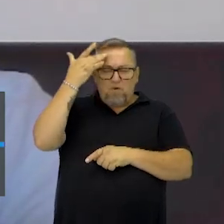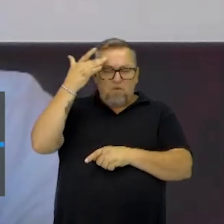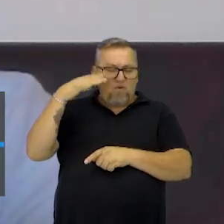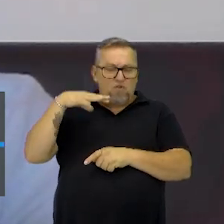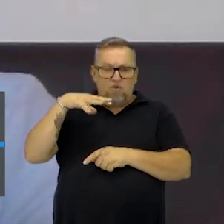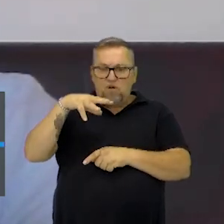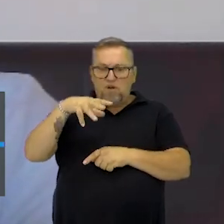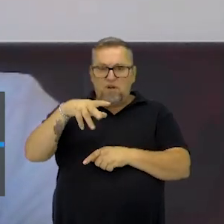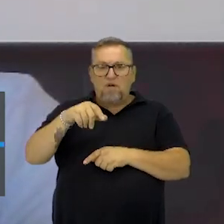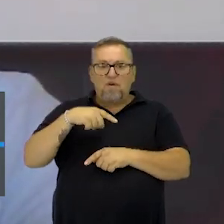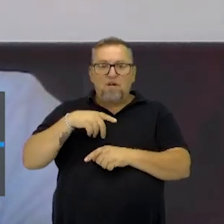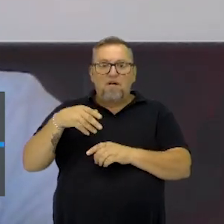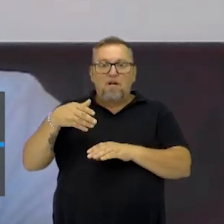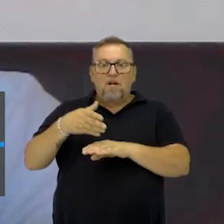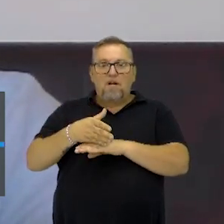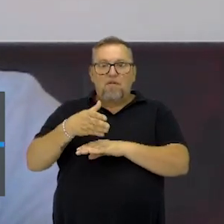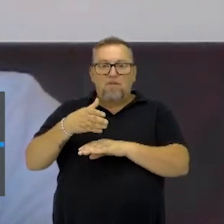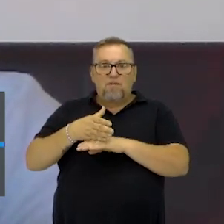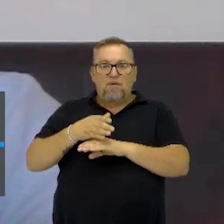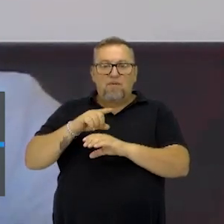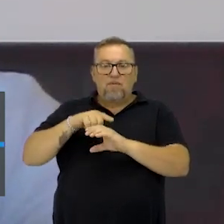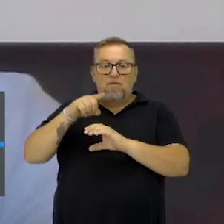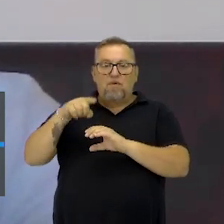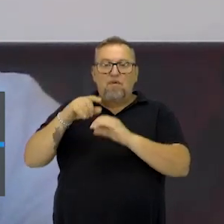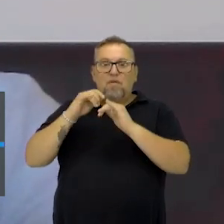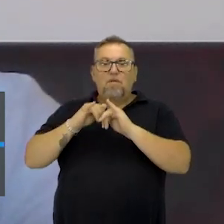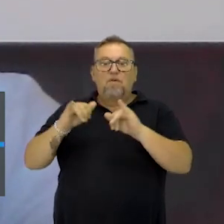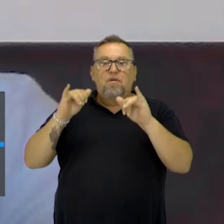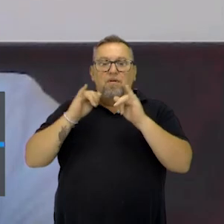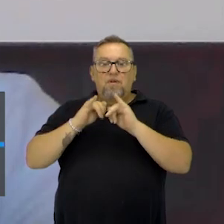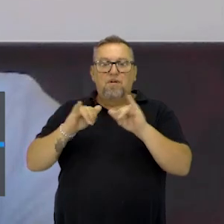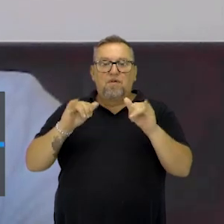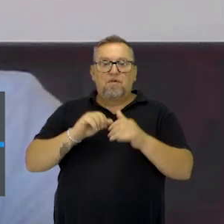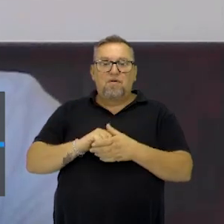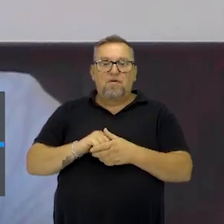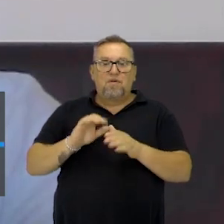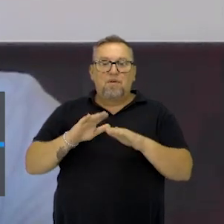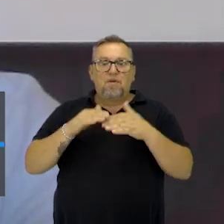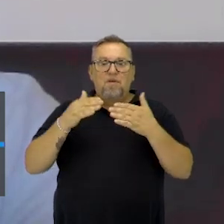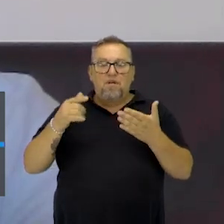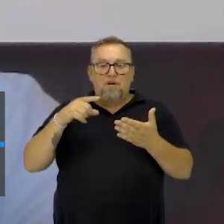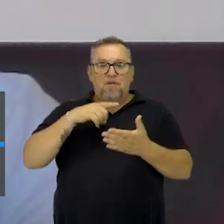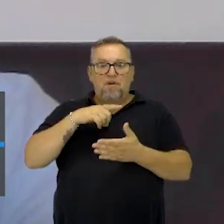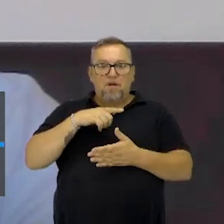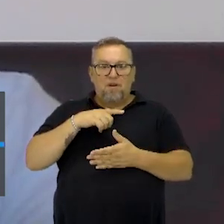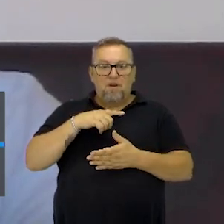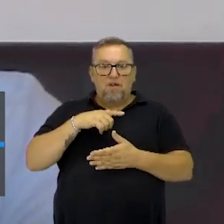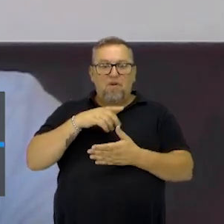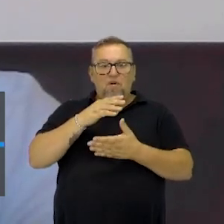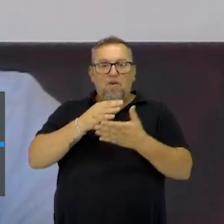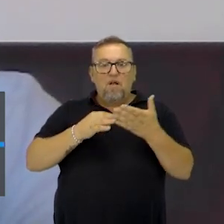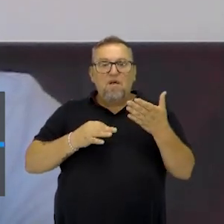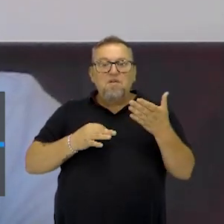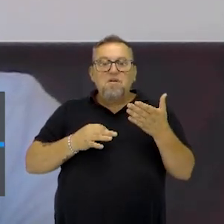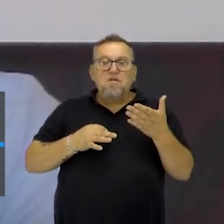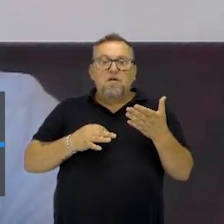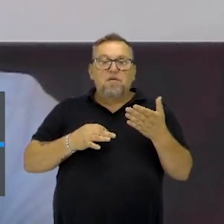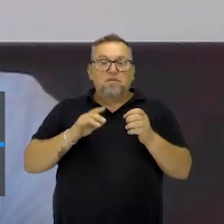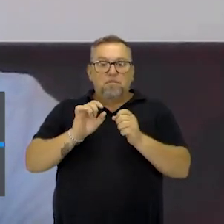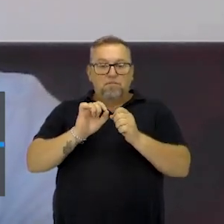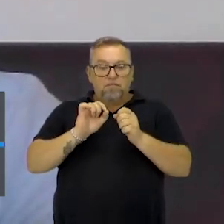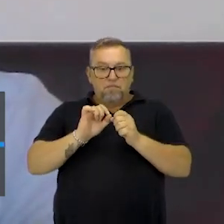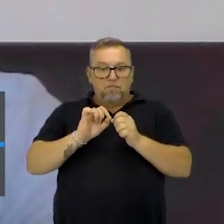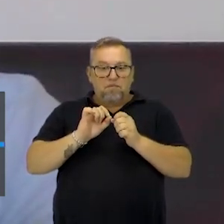modo geral também tem acesso ao artigo de divulgação científica, né? Então, é um texto que é